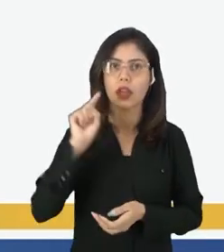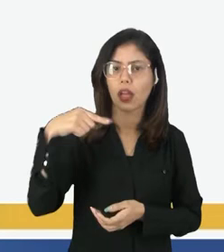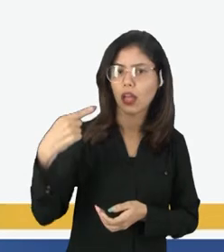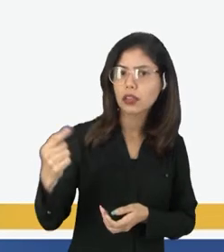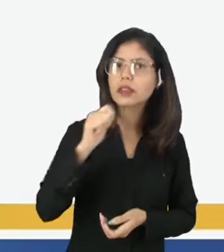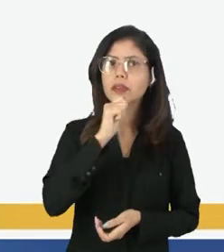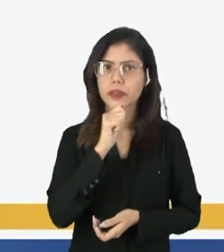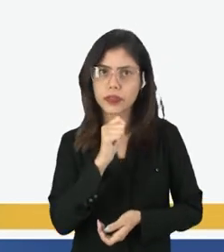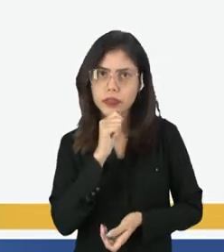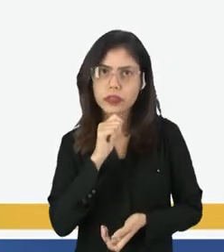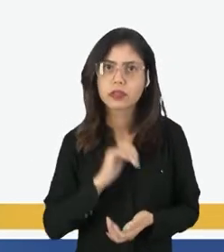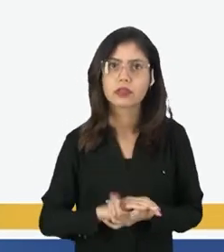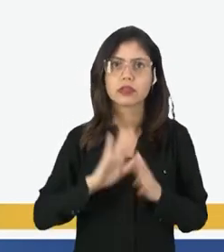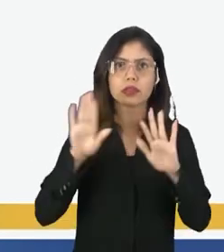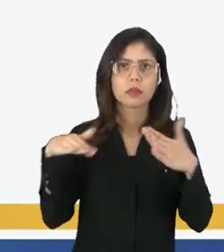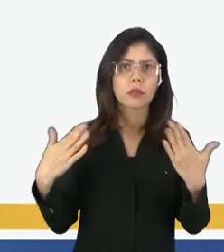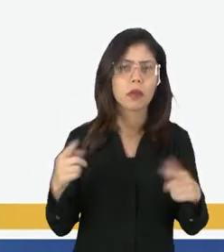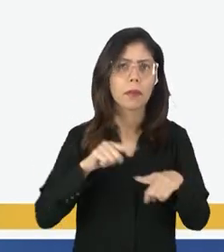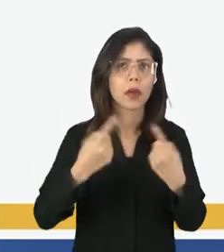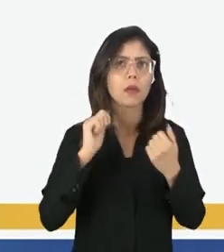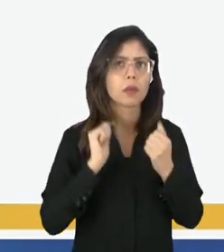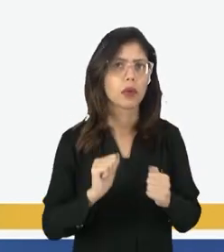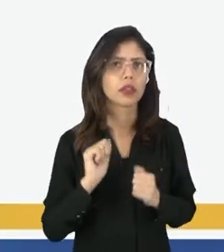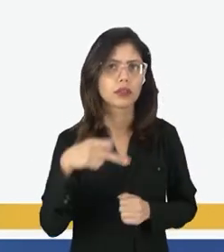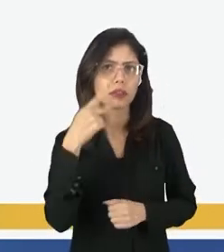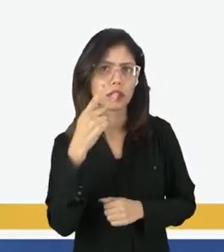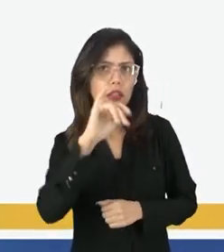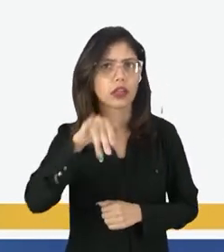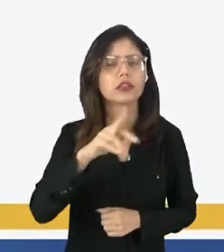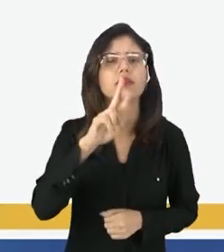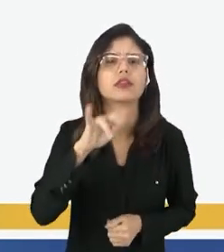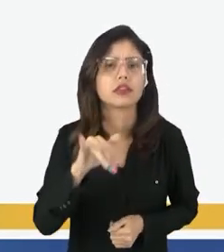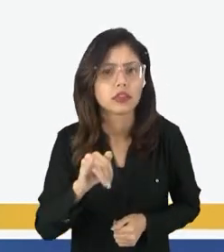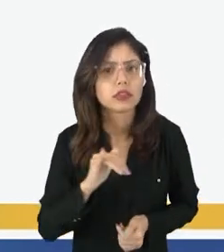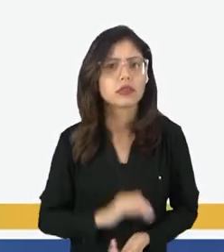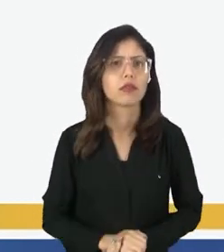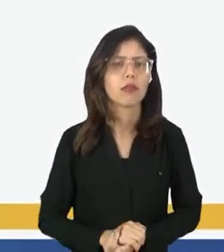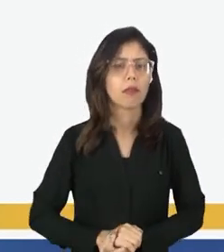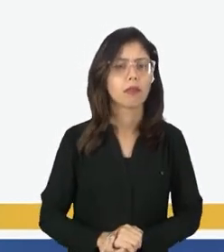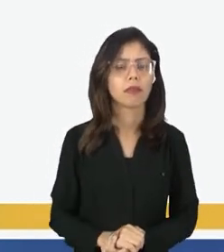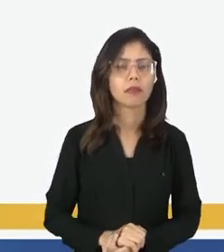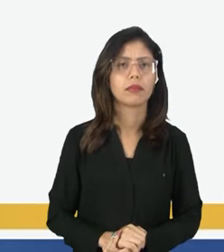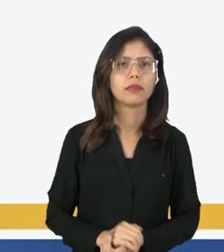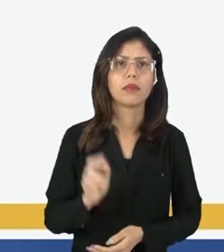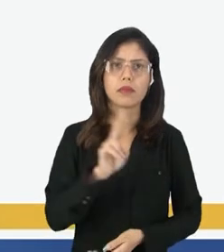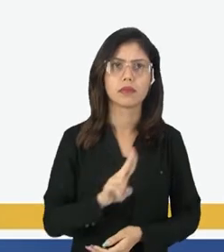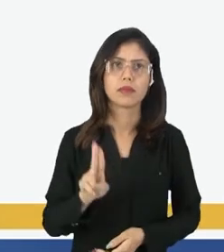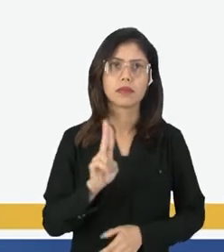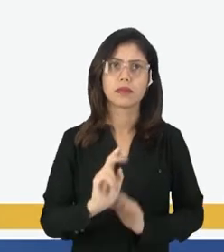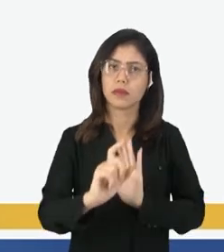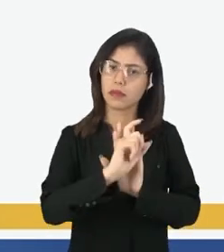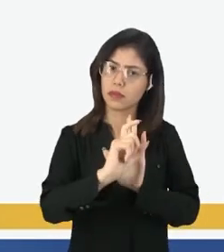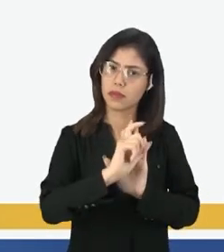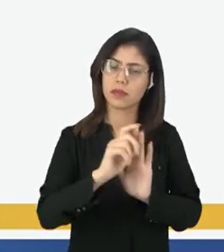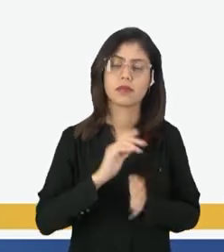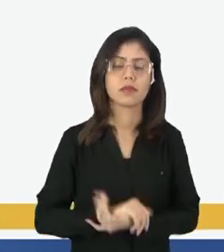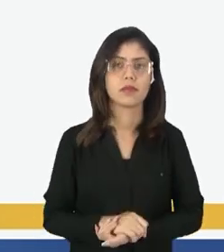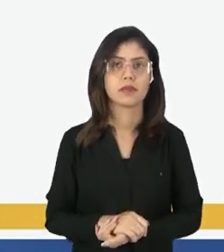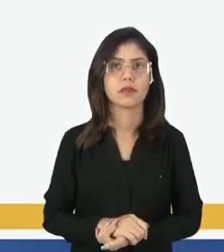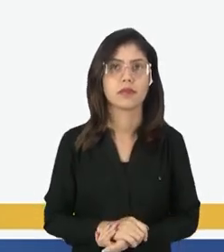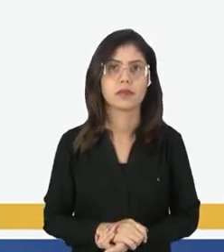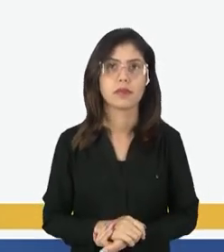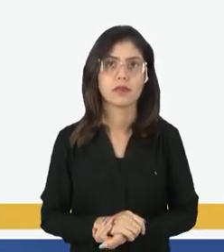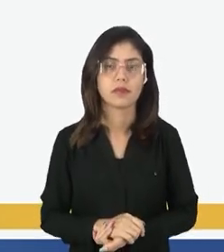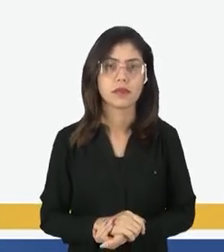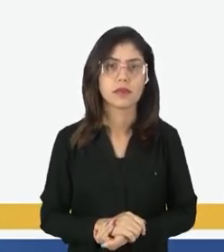além de cantora as amada o que mais se pode afirmar sobre a Juriti usando esse esse